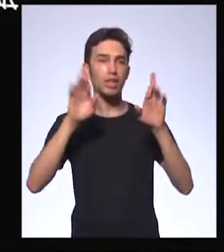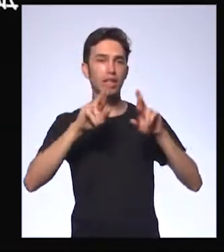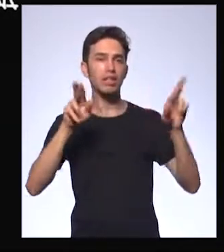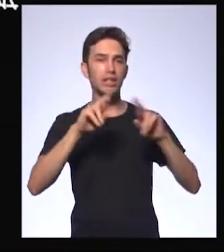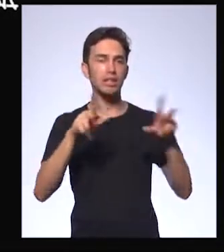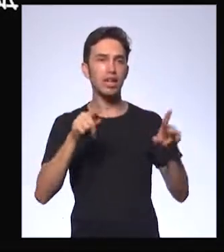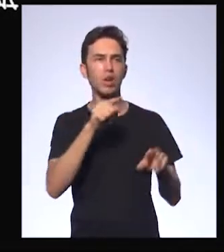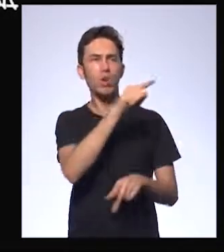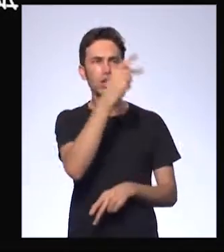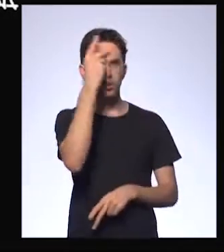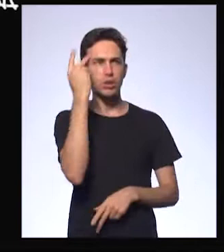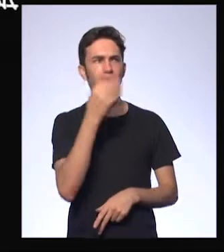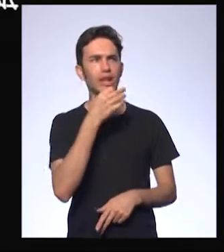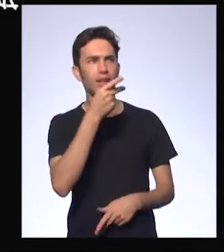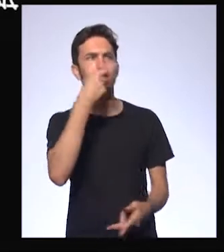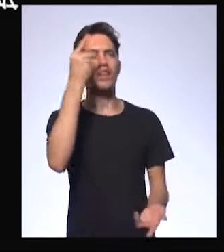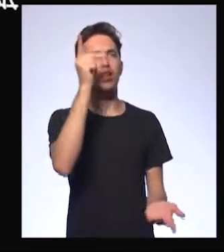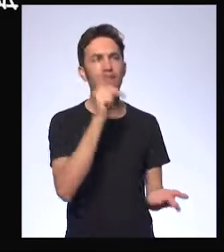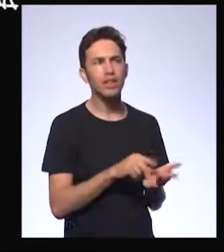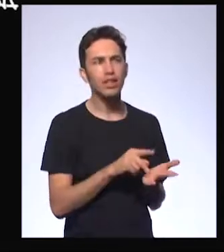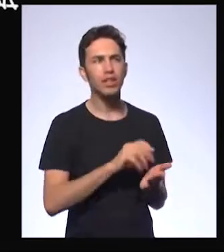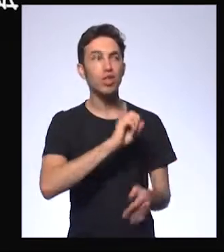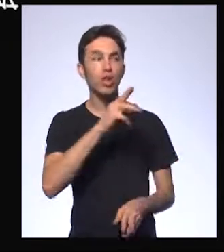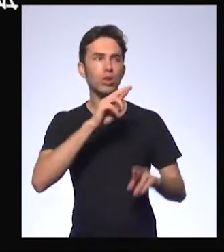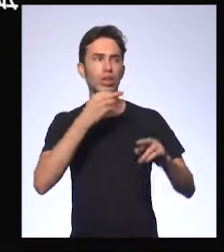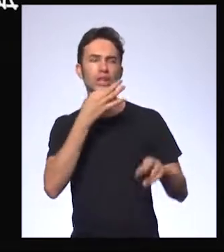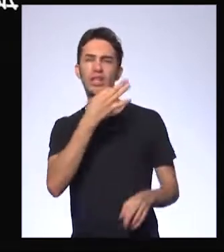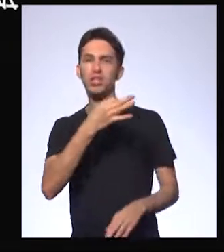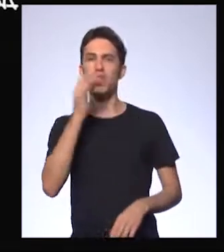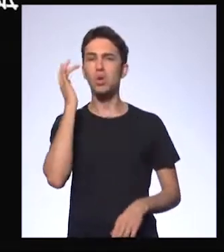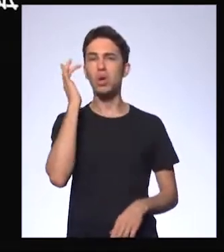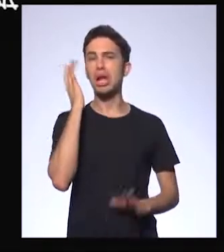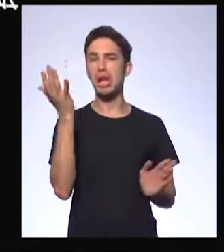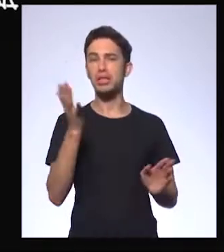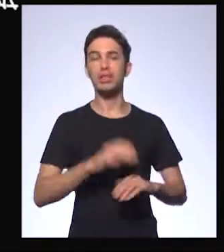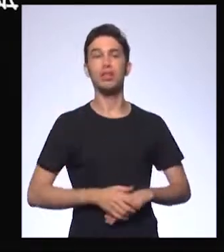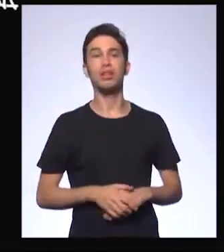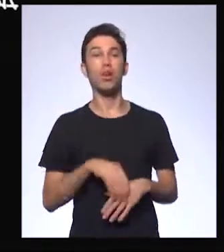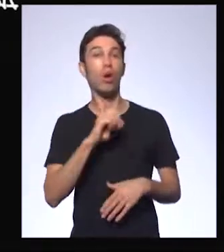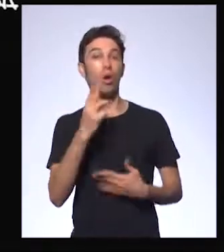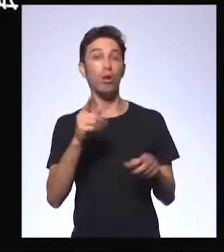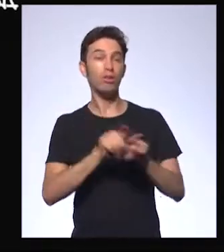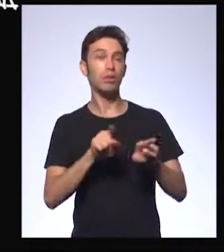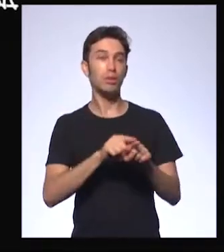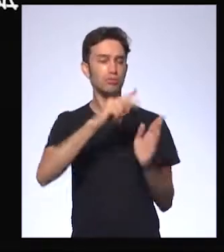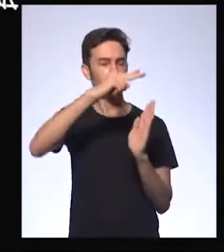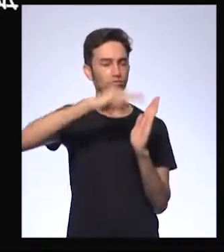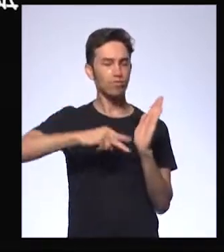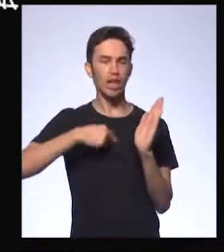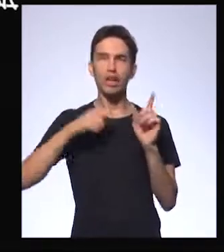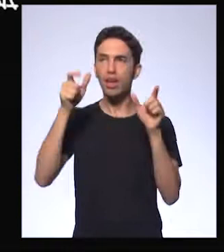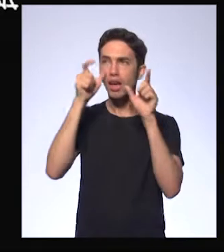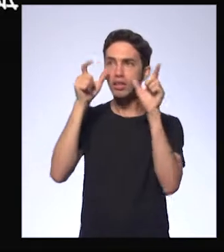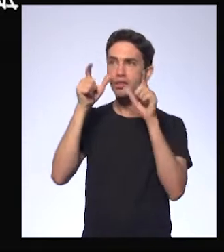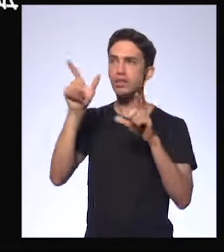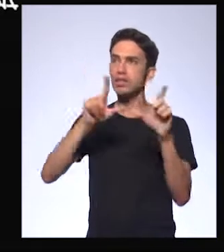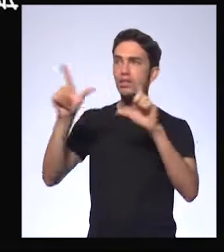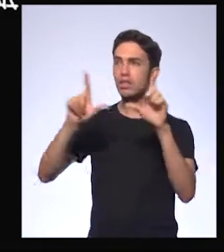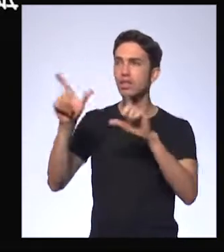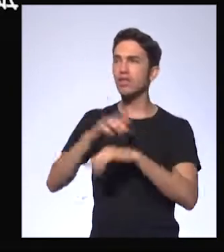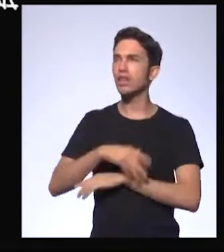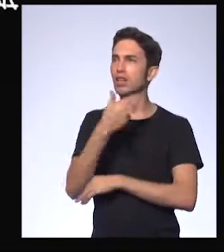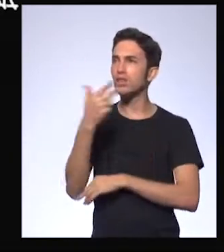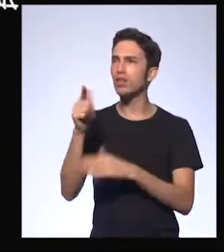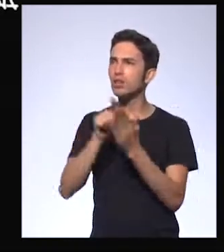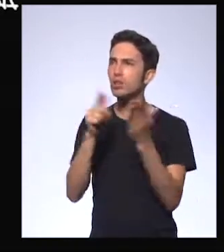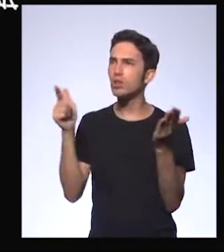pessoa está afirmando uma verdade e quando ela está apenas dizendo o que ela acha, ou quando a gente lê e assiste notícias, por exemplo,